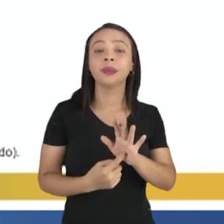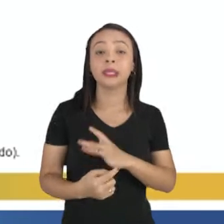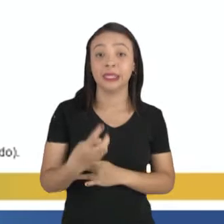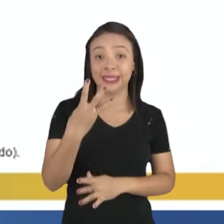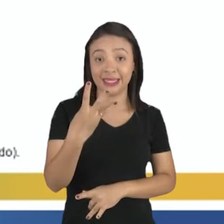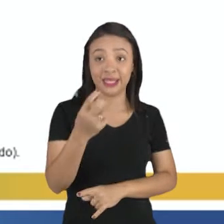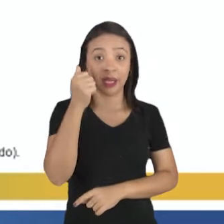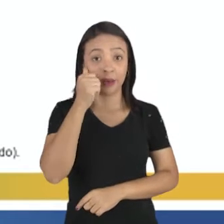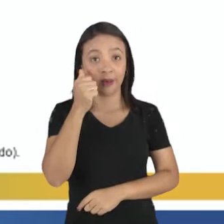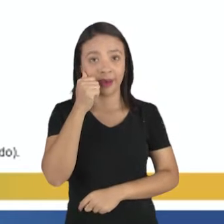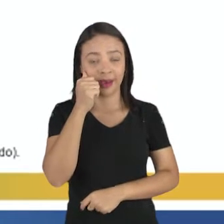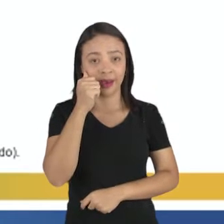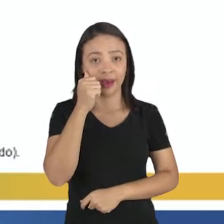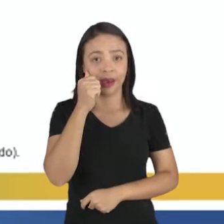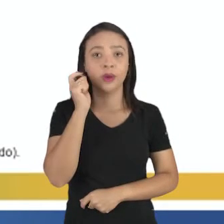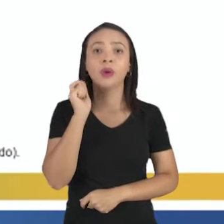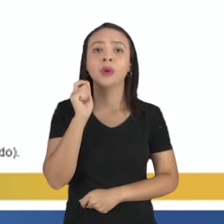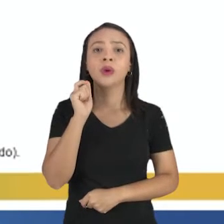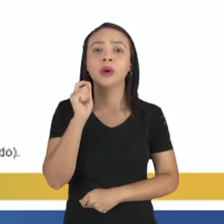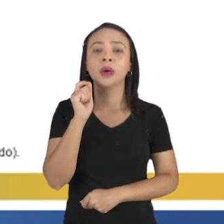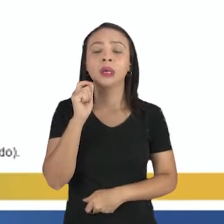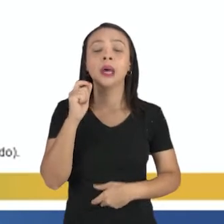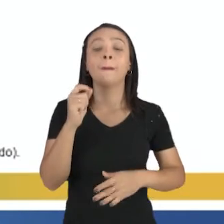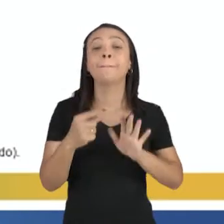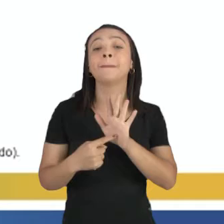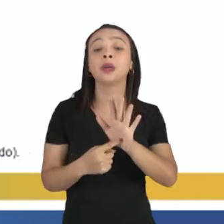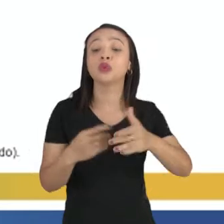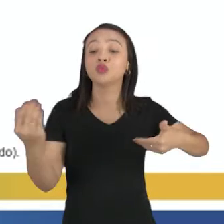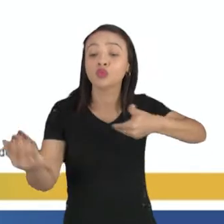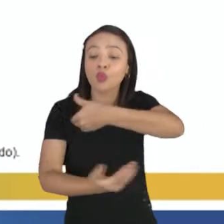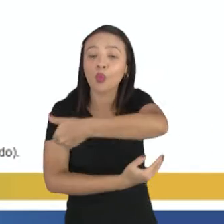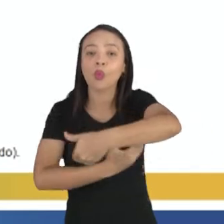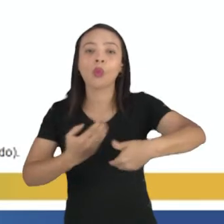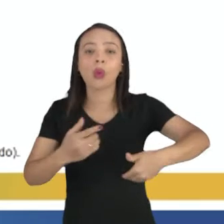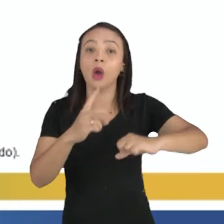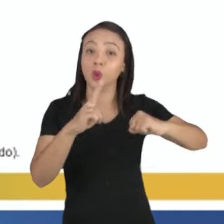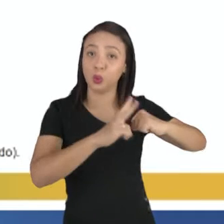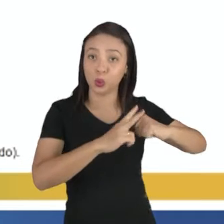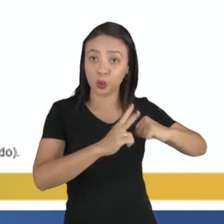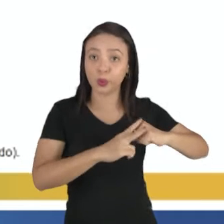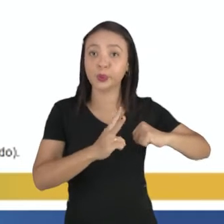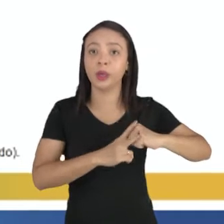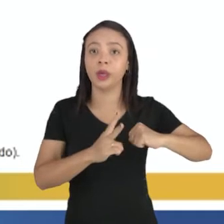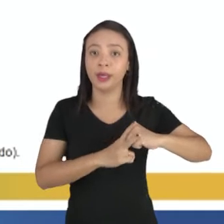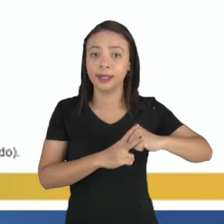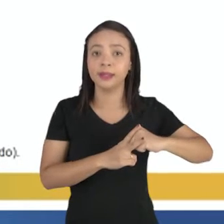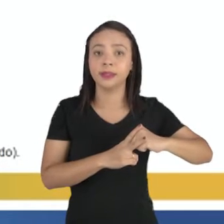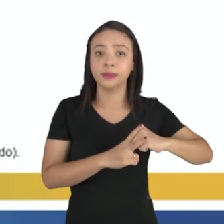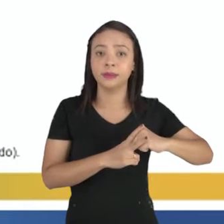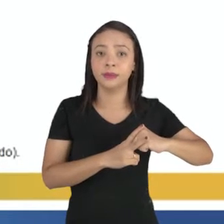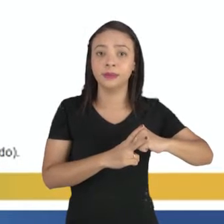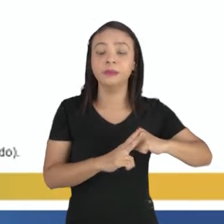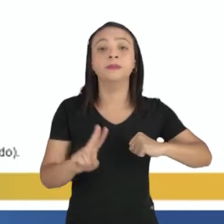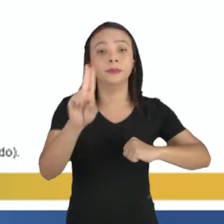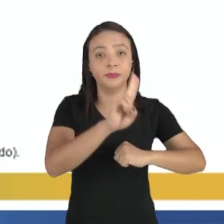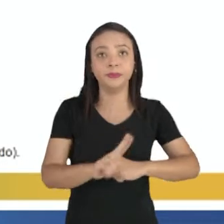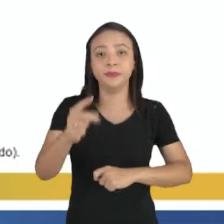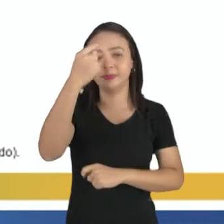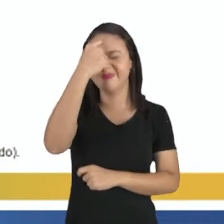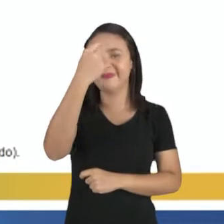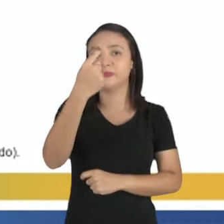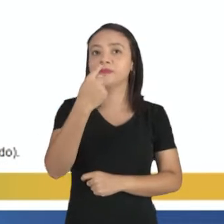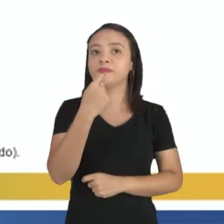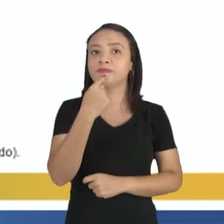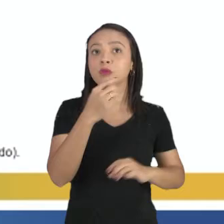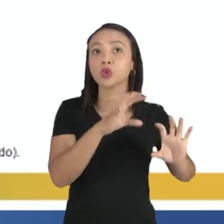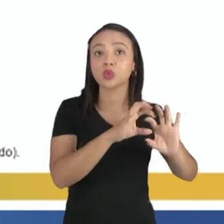está incorporando, ele está associando esses verbos, né, a partir das imagens dentro